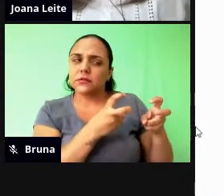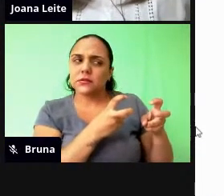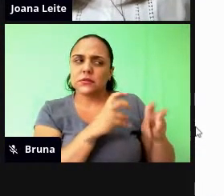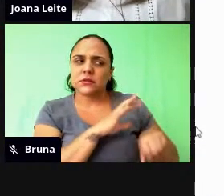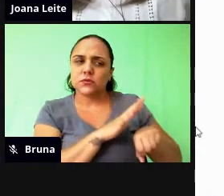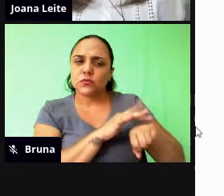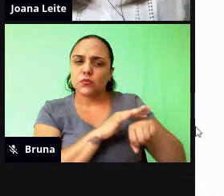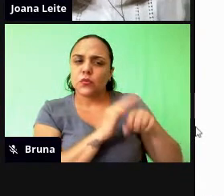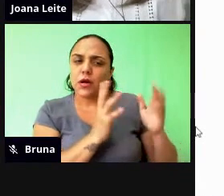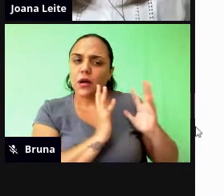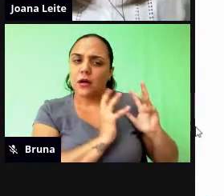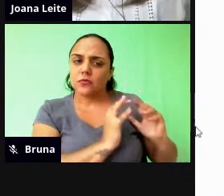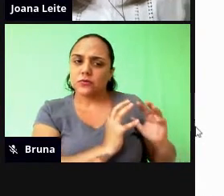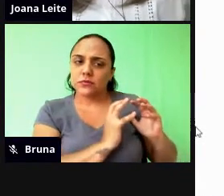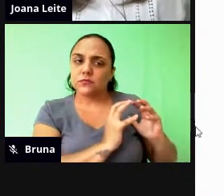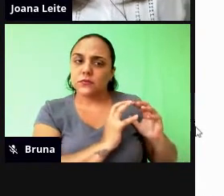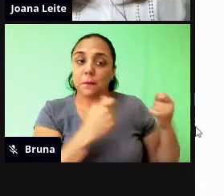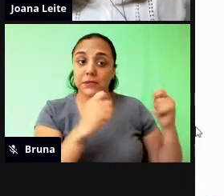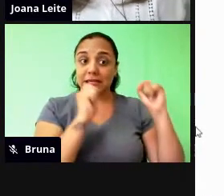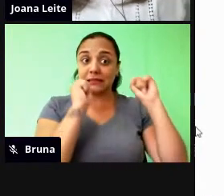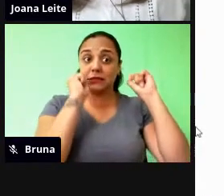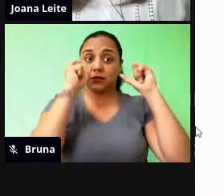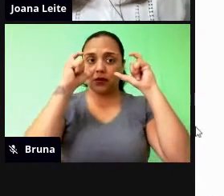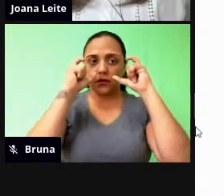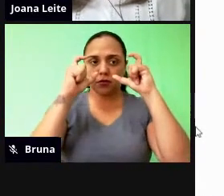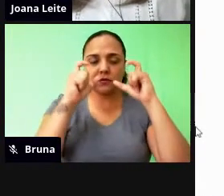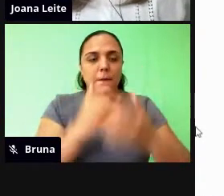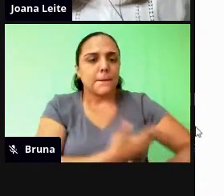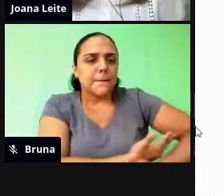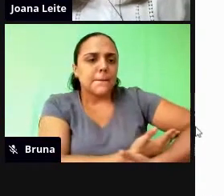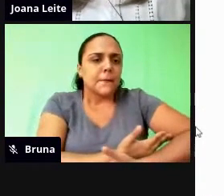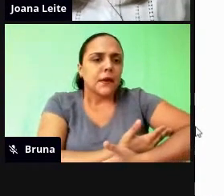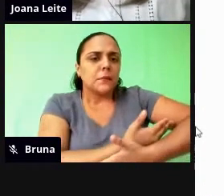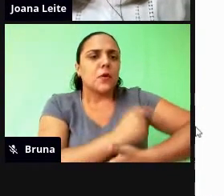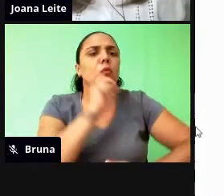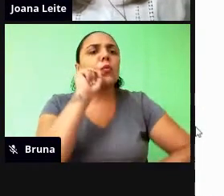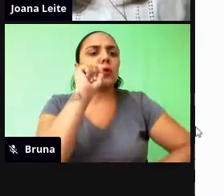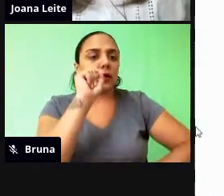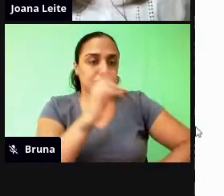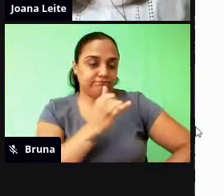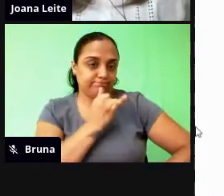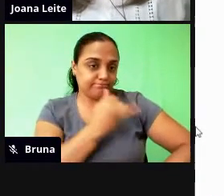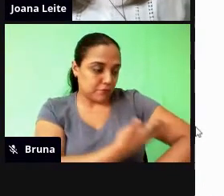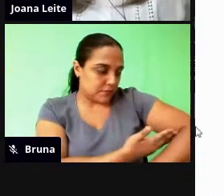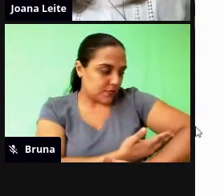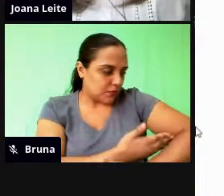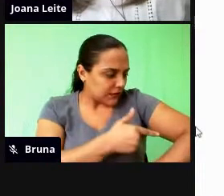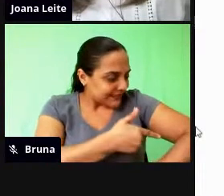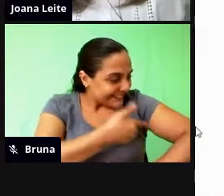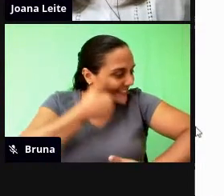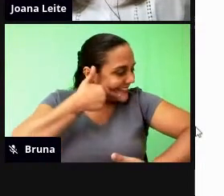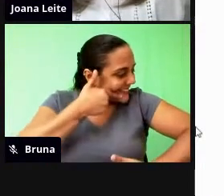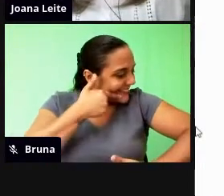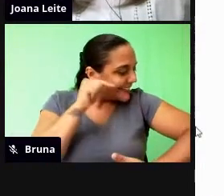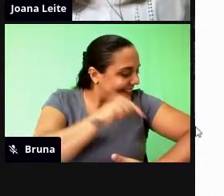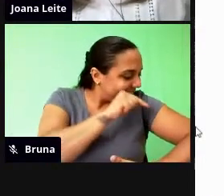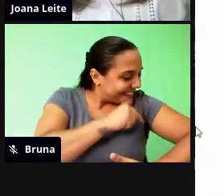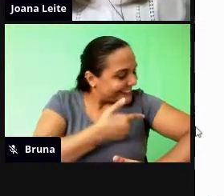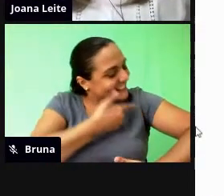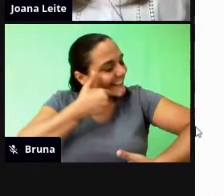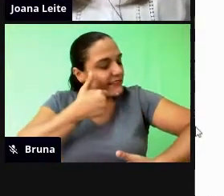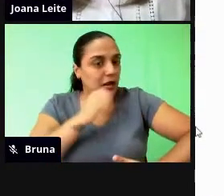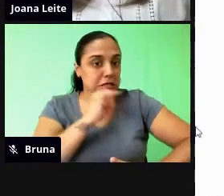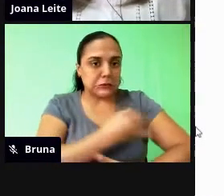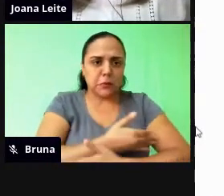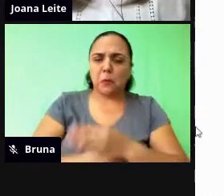E aí a gente precisa estar atento, né? Então, como eu falei, nos bebês, né, é importante observar se o bebê sorri em resposta ao sorriso dos pais.